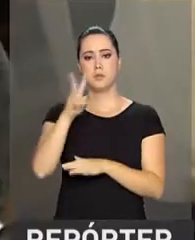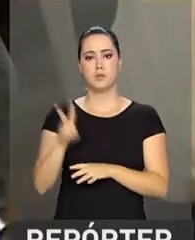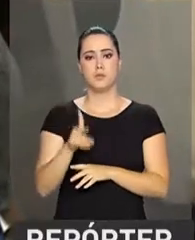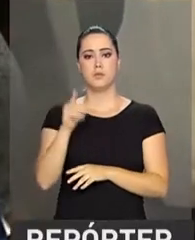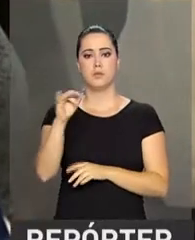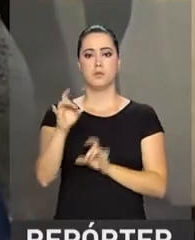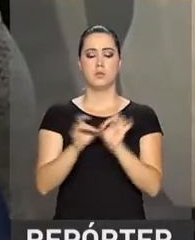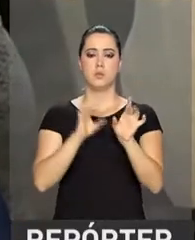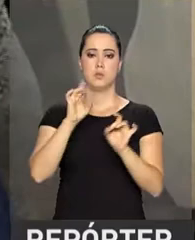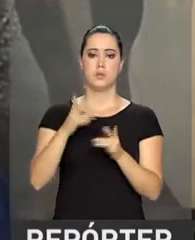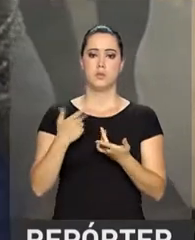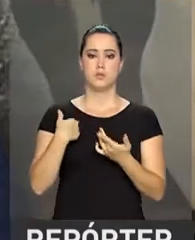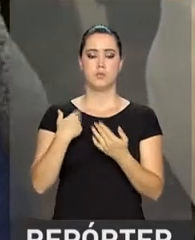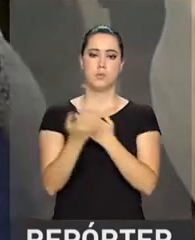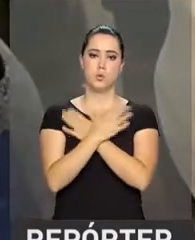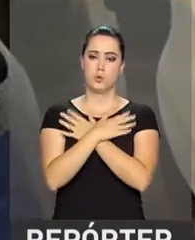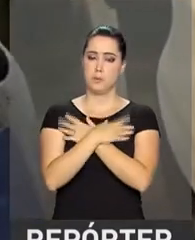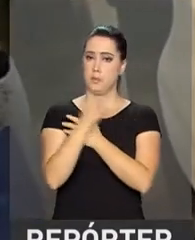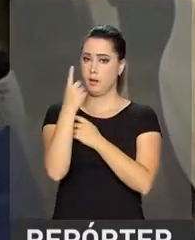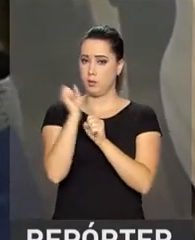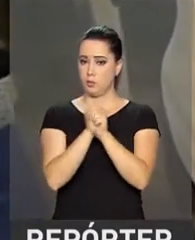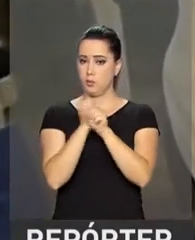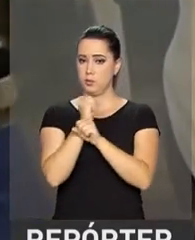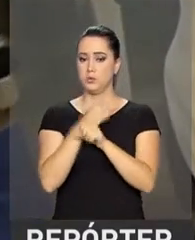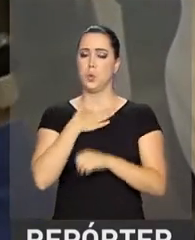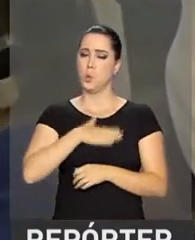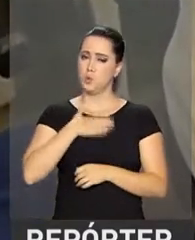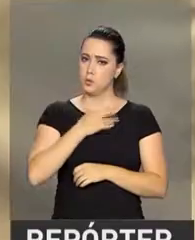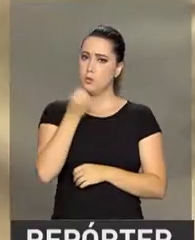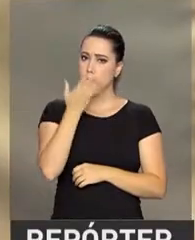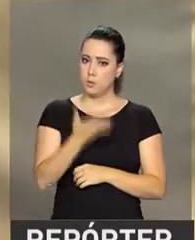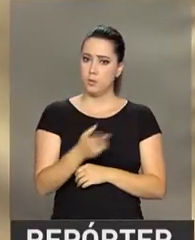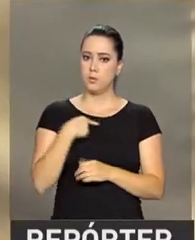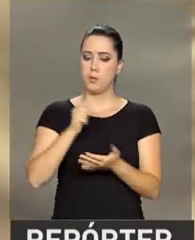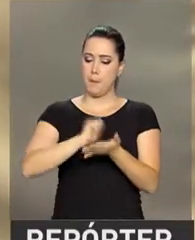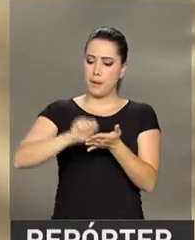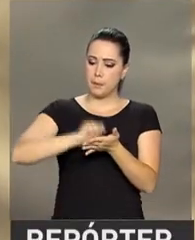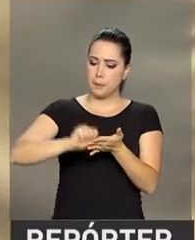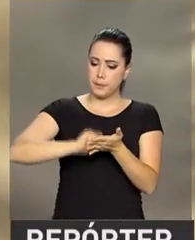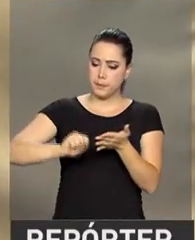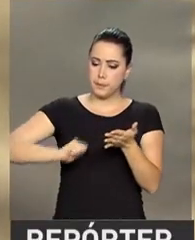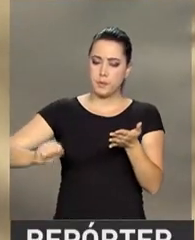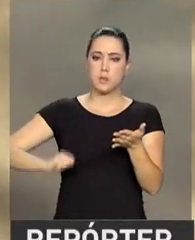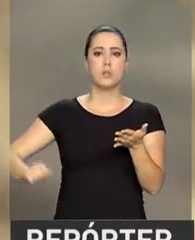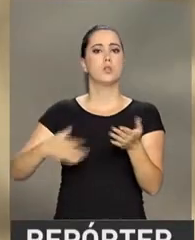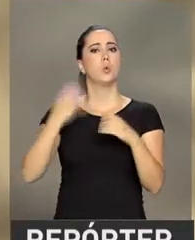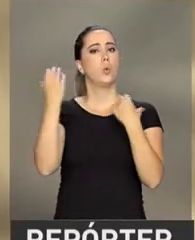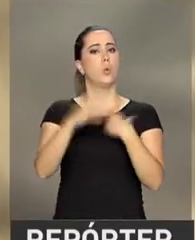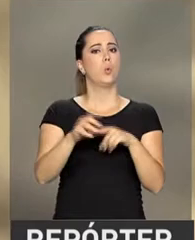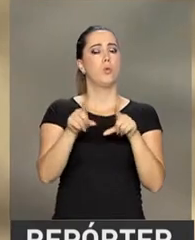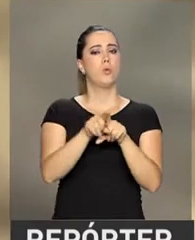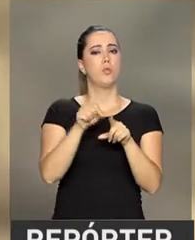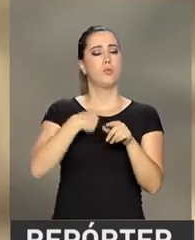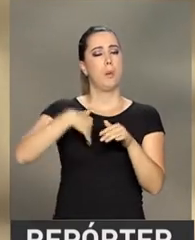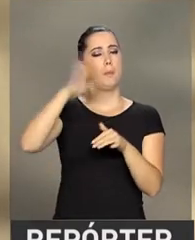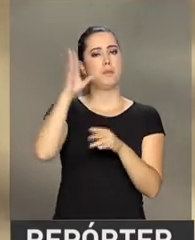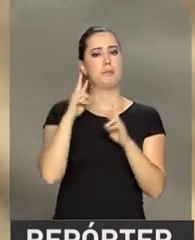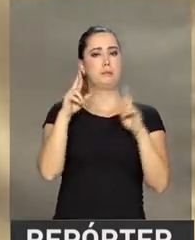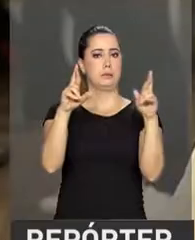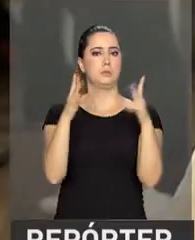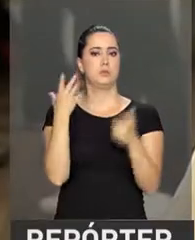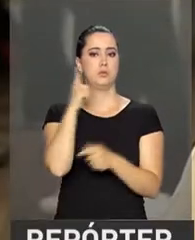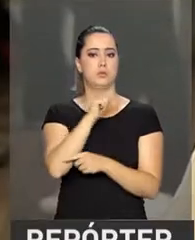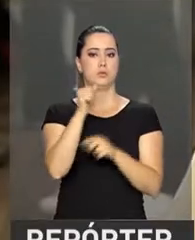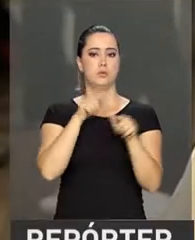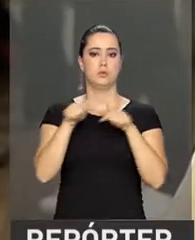vez do Dia D. Desempregado há um ano, ele gostou da iniciativa, preencheu várias fichas e aumentou a esperança de conseguir um emprego.